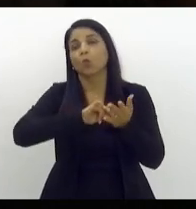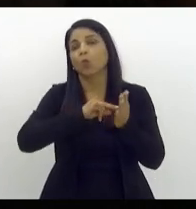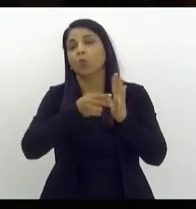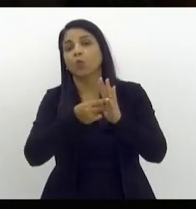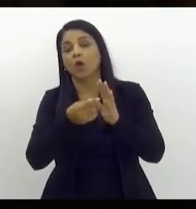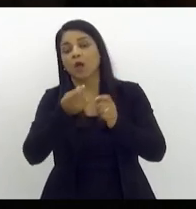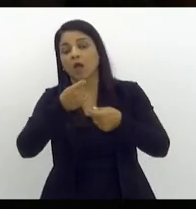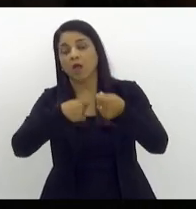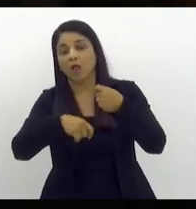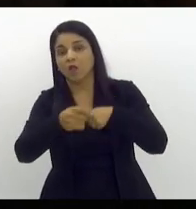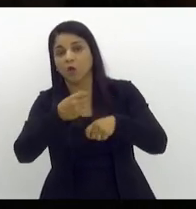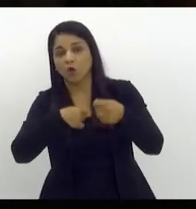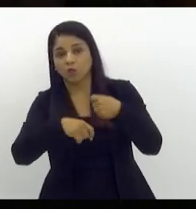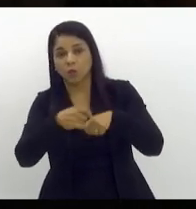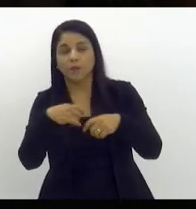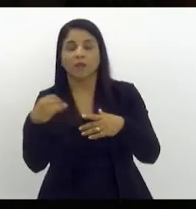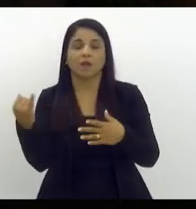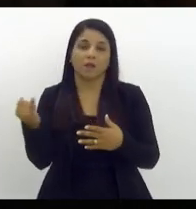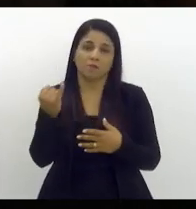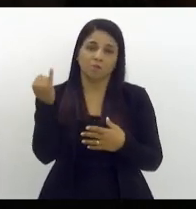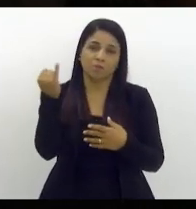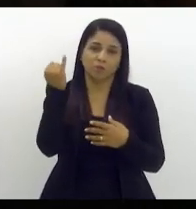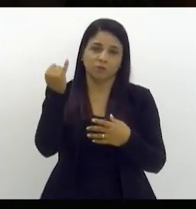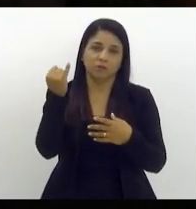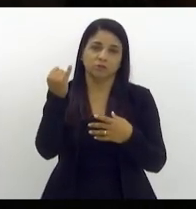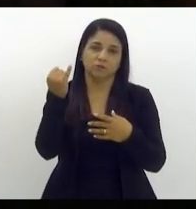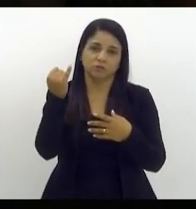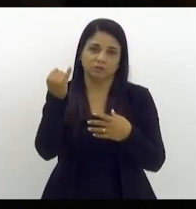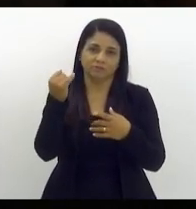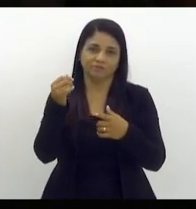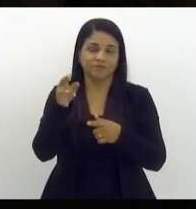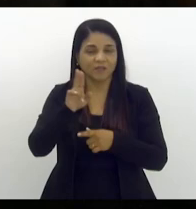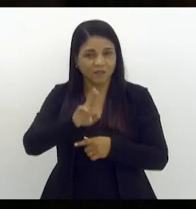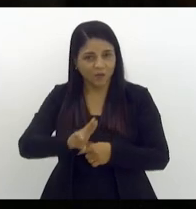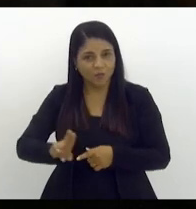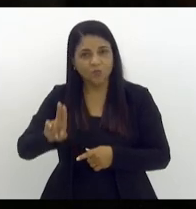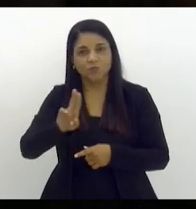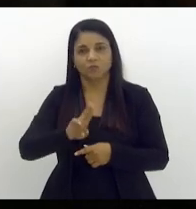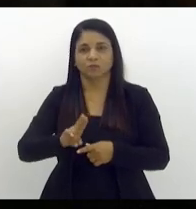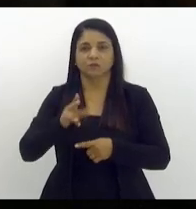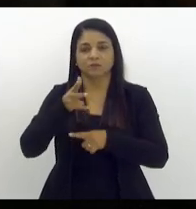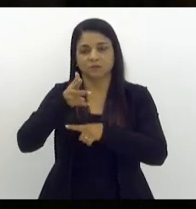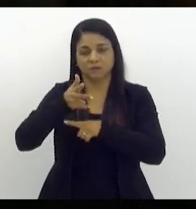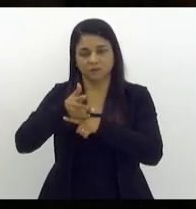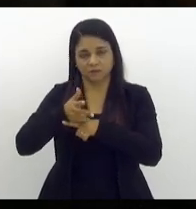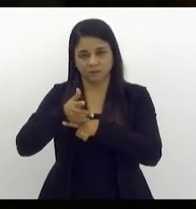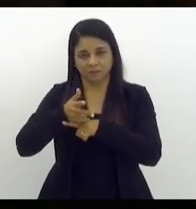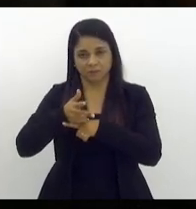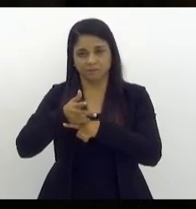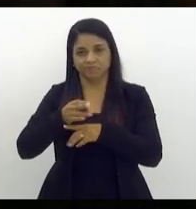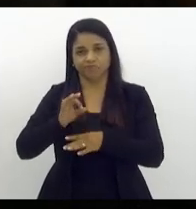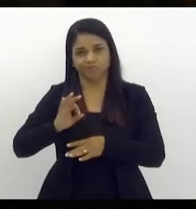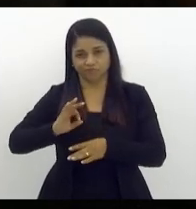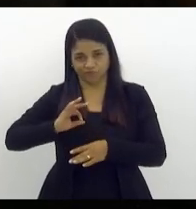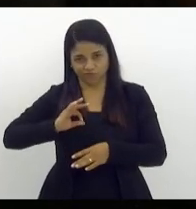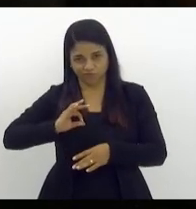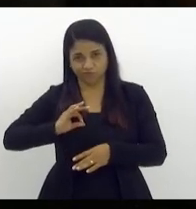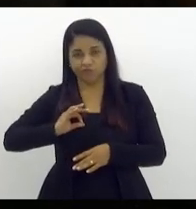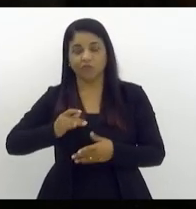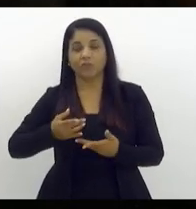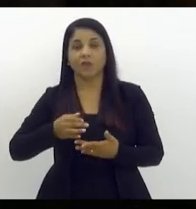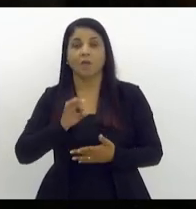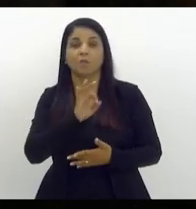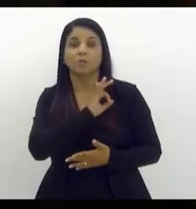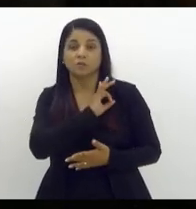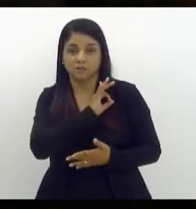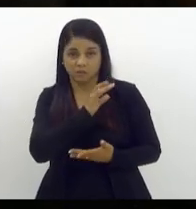é real e importante diante da utilização de câmeras corporais. E aí, senhora presidenta,